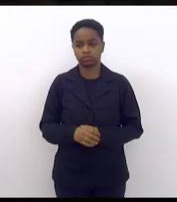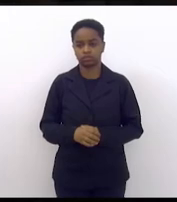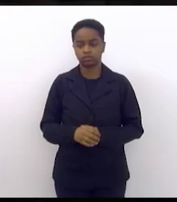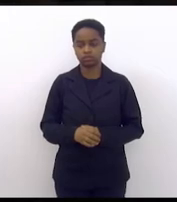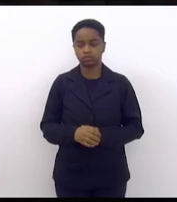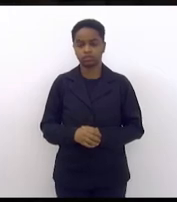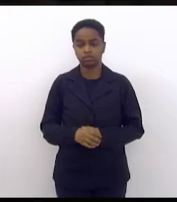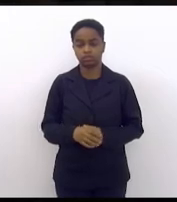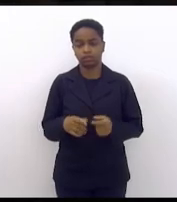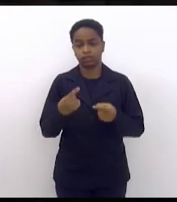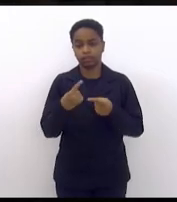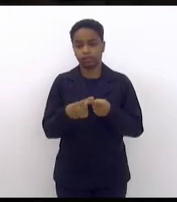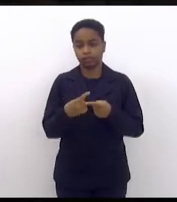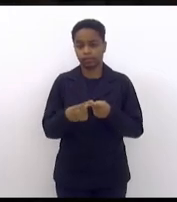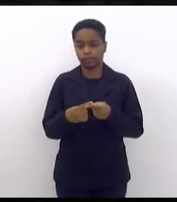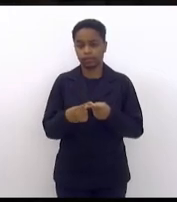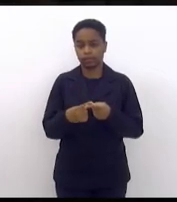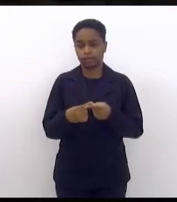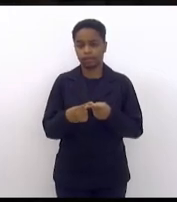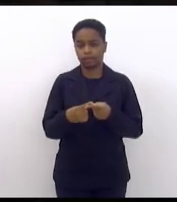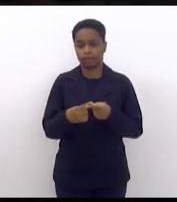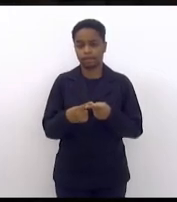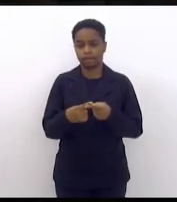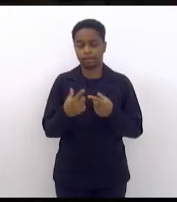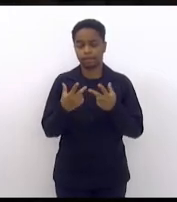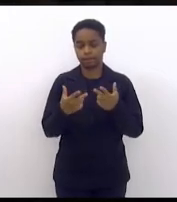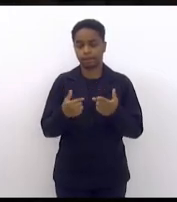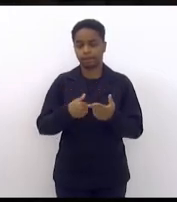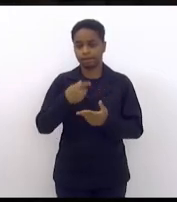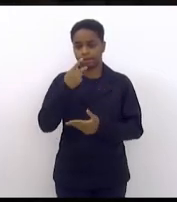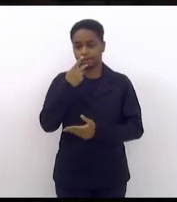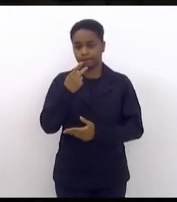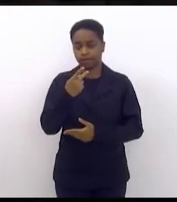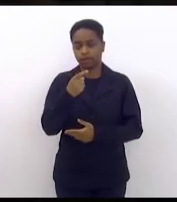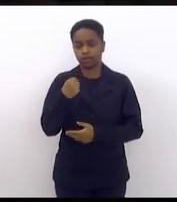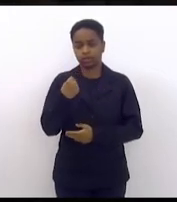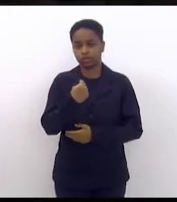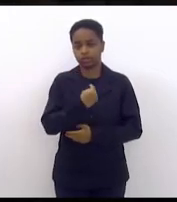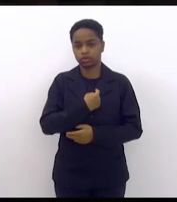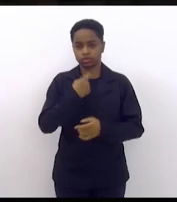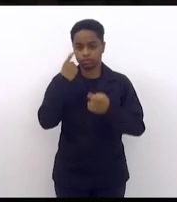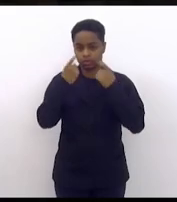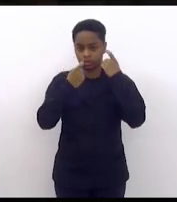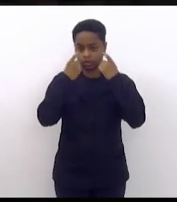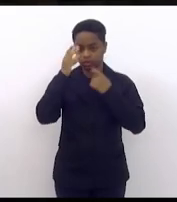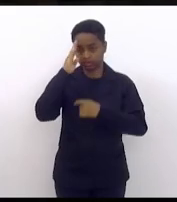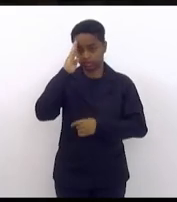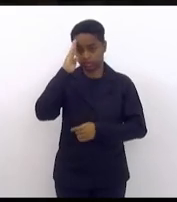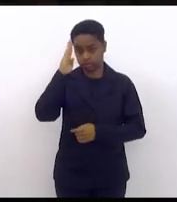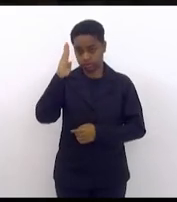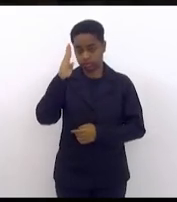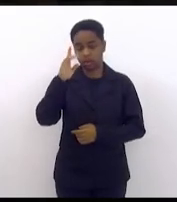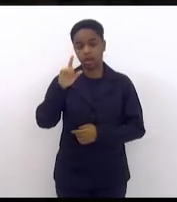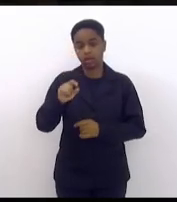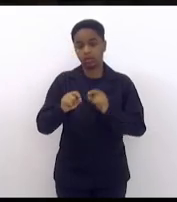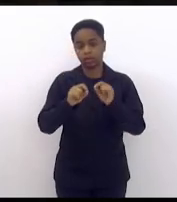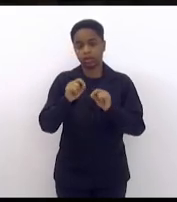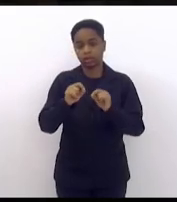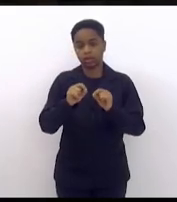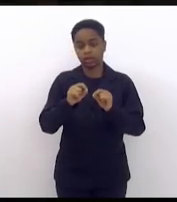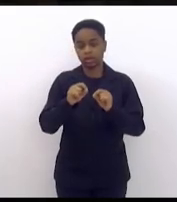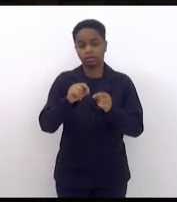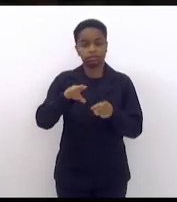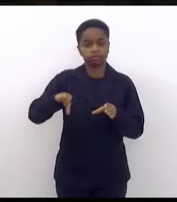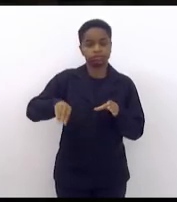em vista que, como eu disse, a nossa preocupação maior era a integralização da folha de